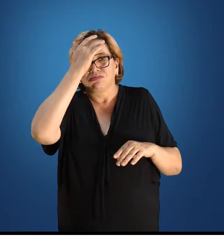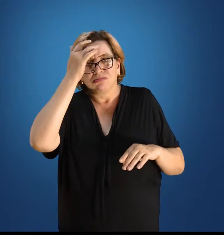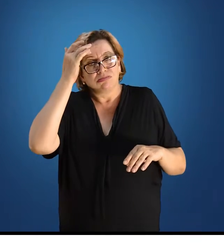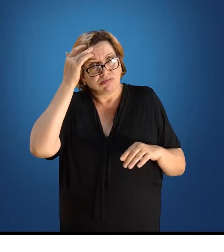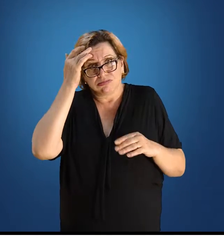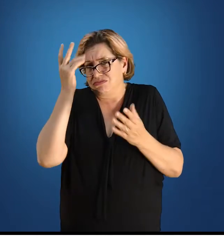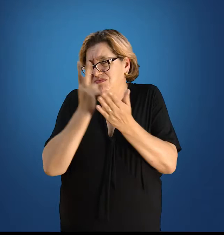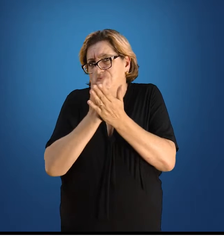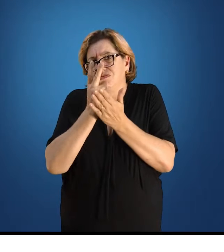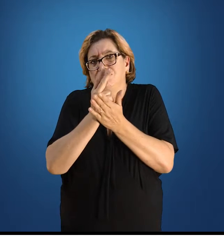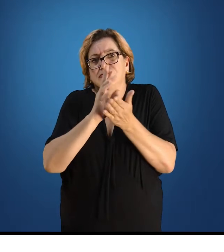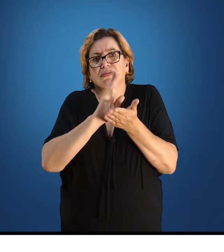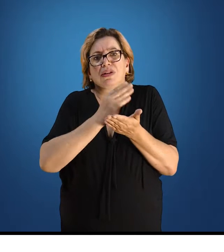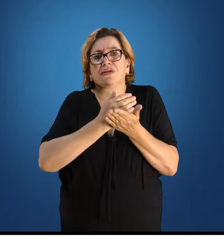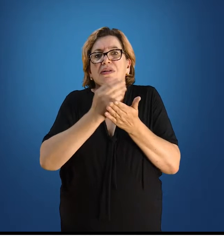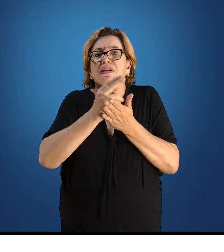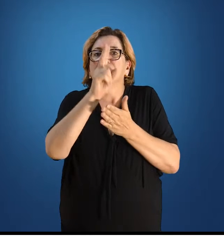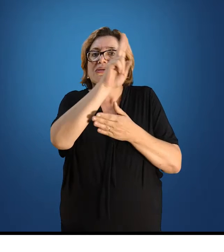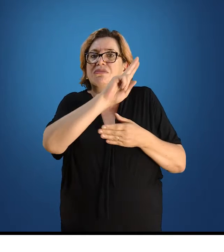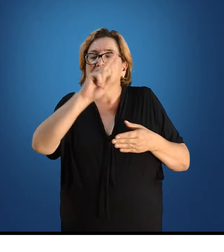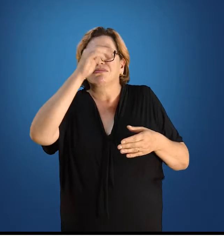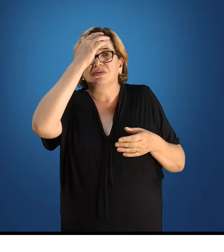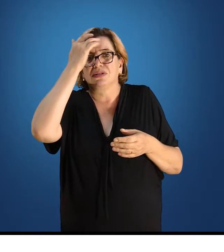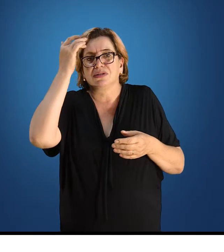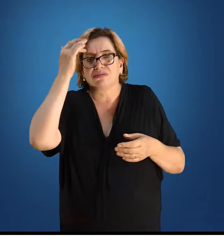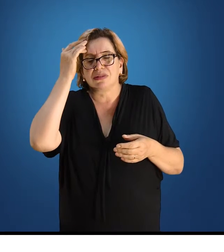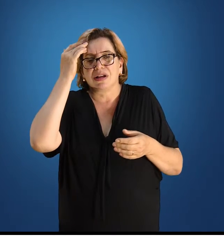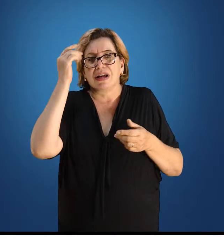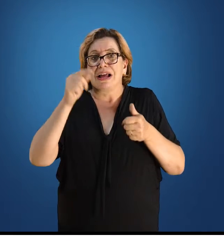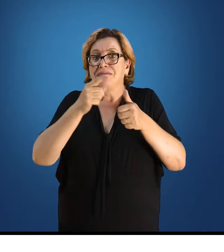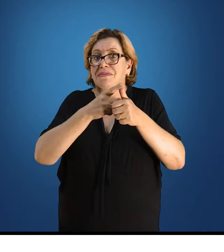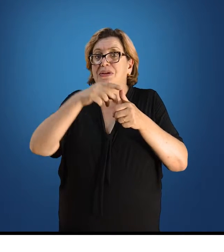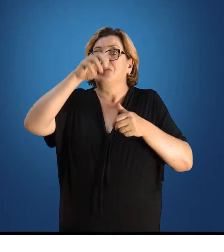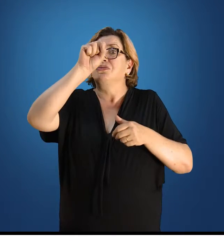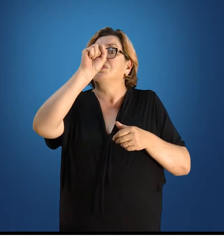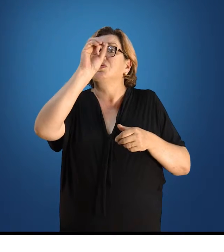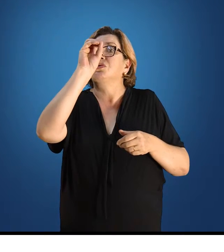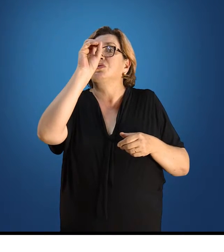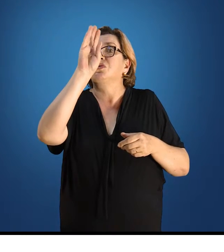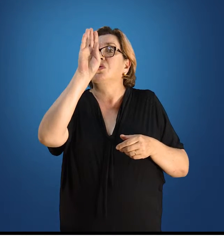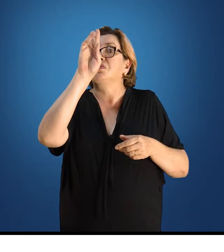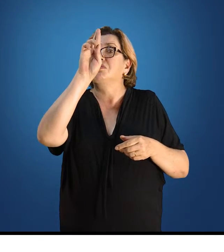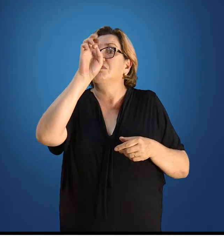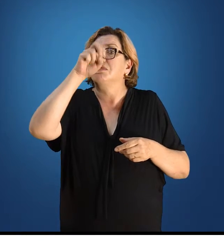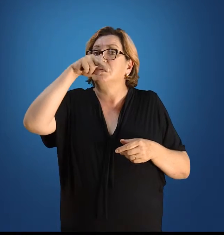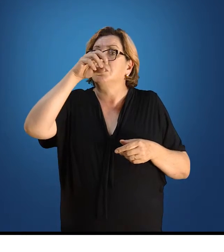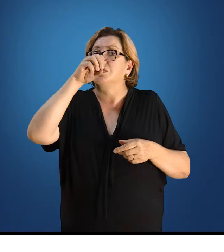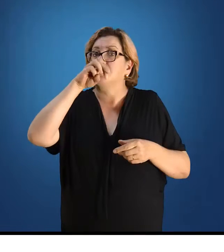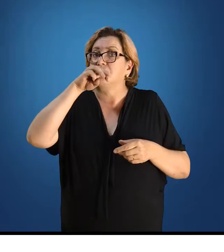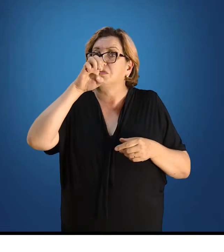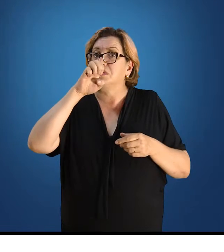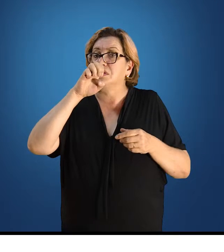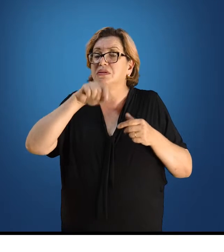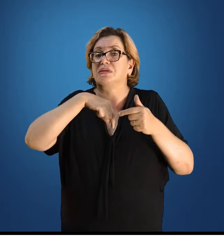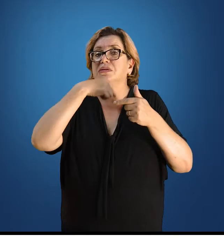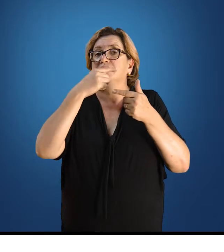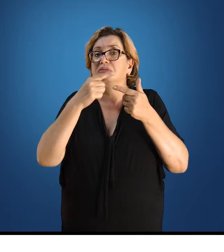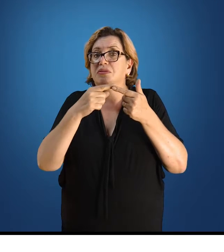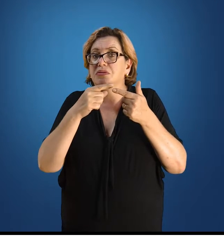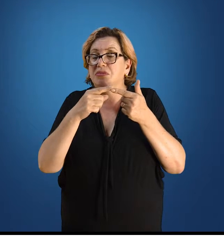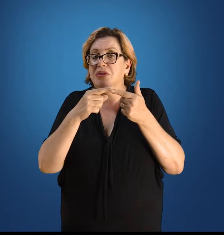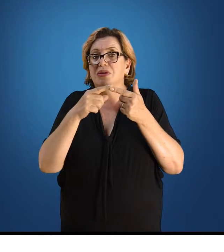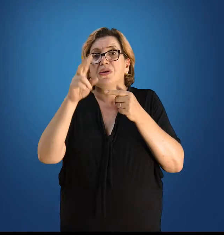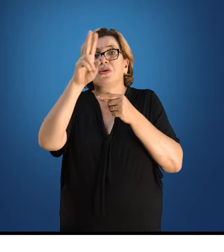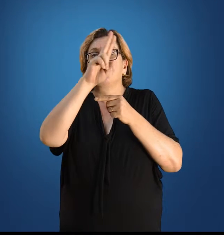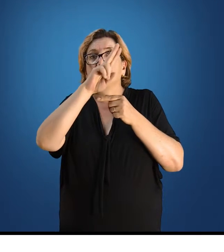nome do autor, Romano Giovanni. Então primeiro o sobrenome, depois o prenome Giovanni. Aí, o nome da parte,